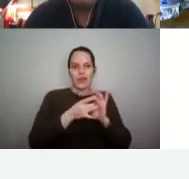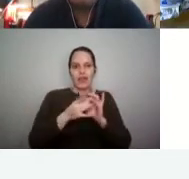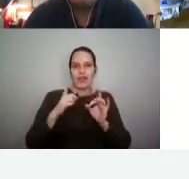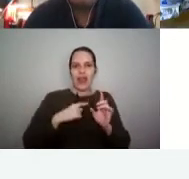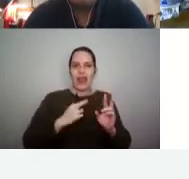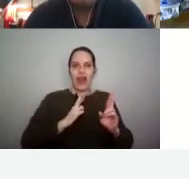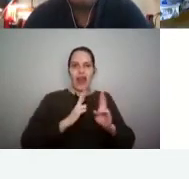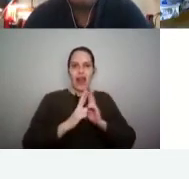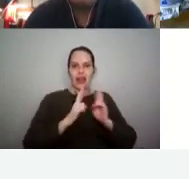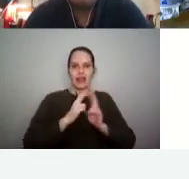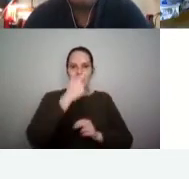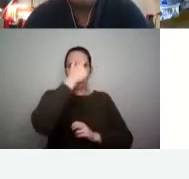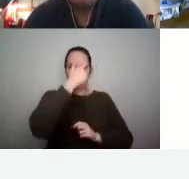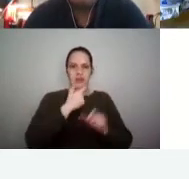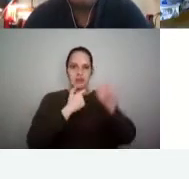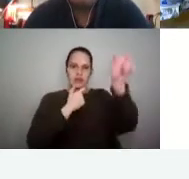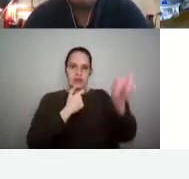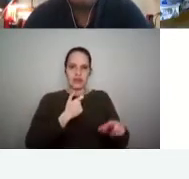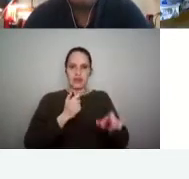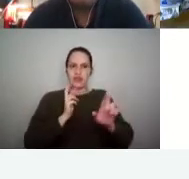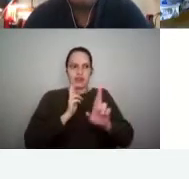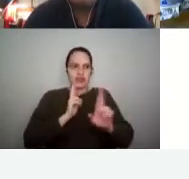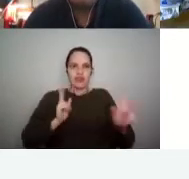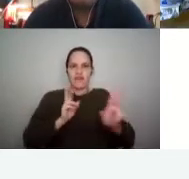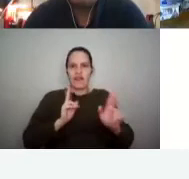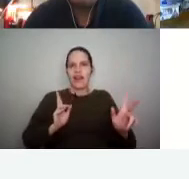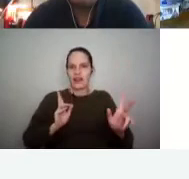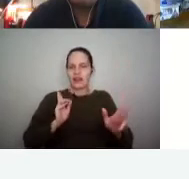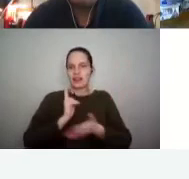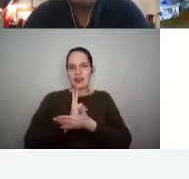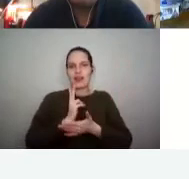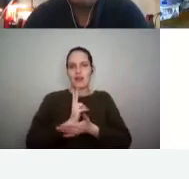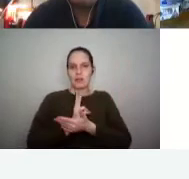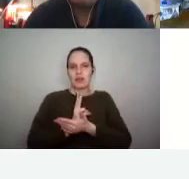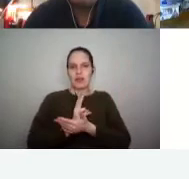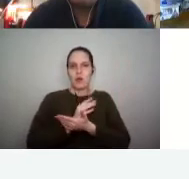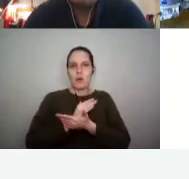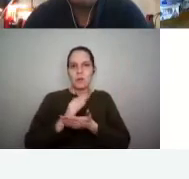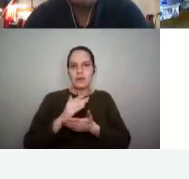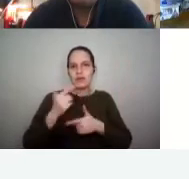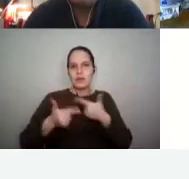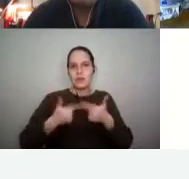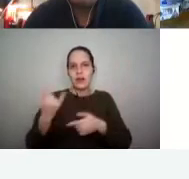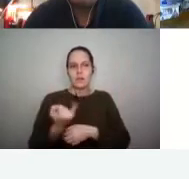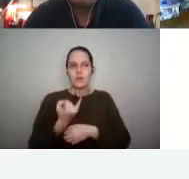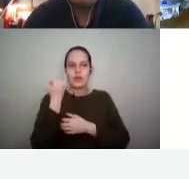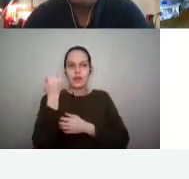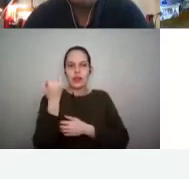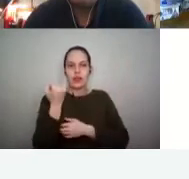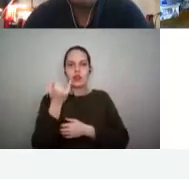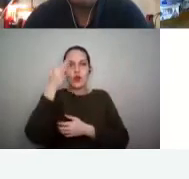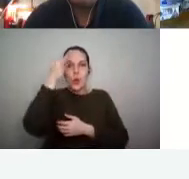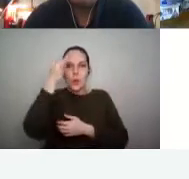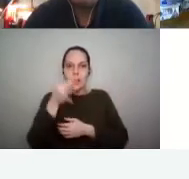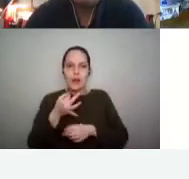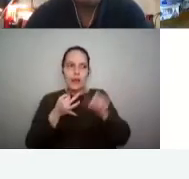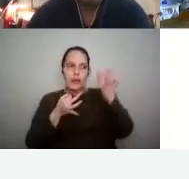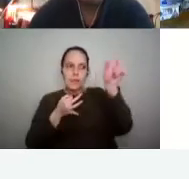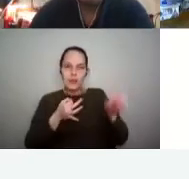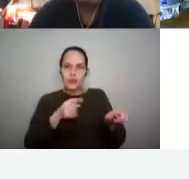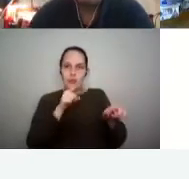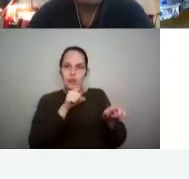gente começar o trabalho compreendendo quem são as pessoas, né? Quem são os nossos estudantes, quais são as